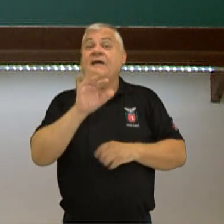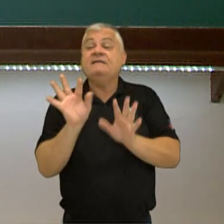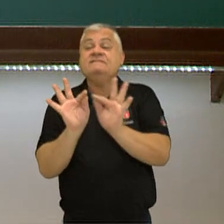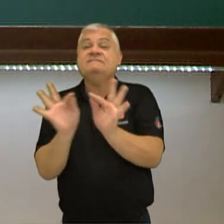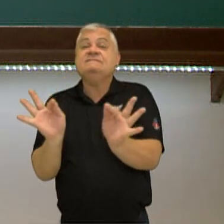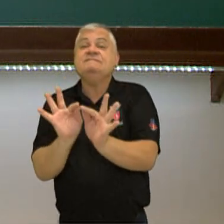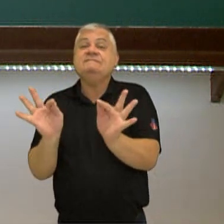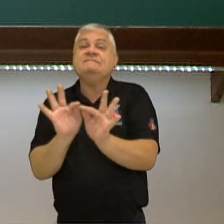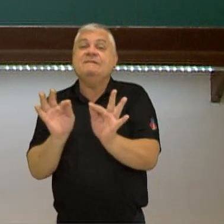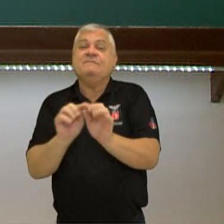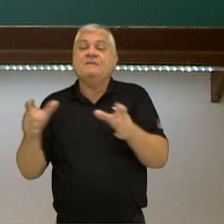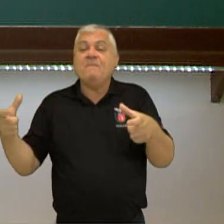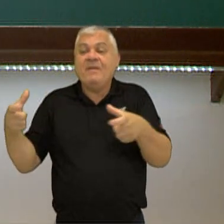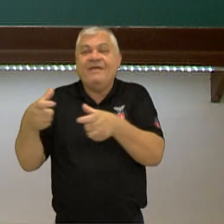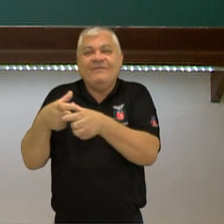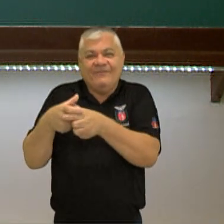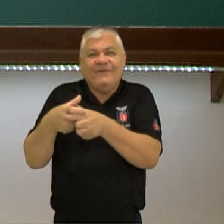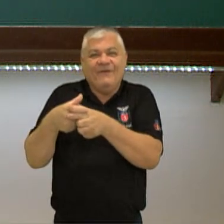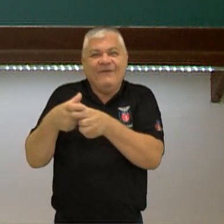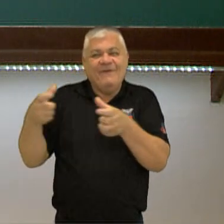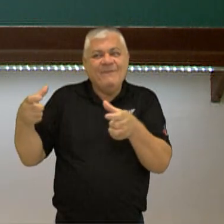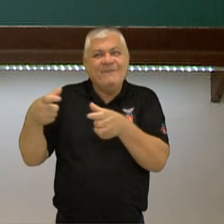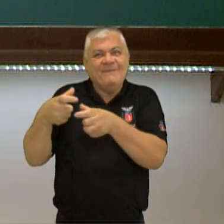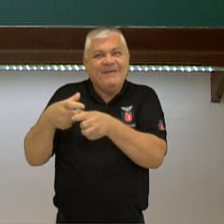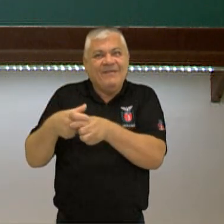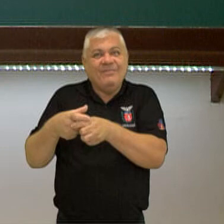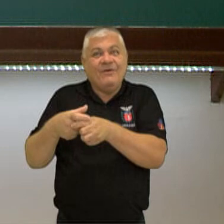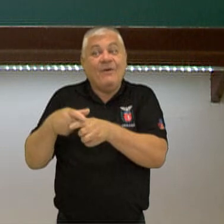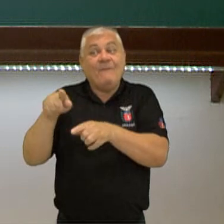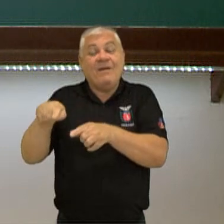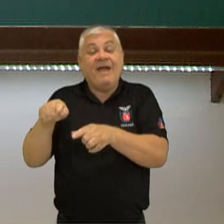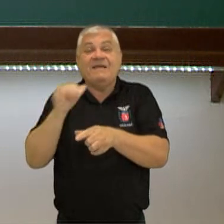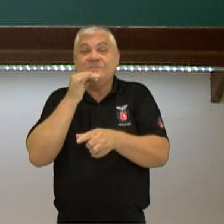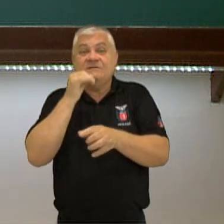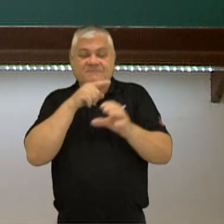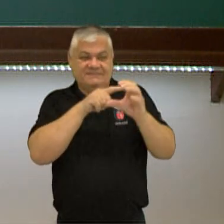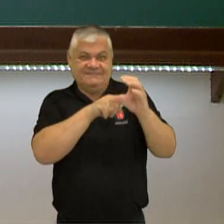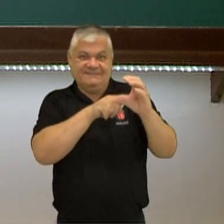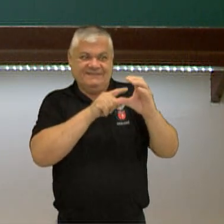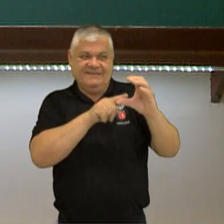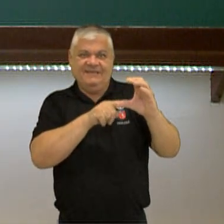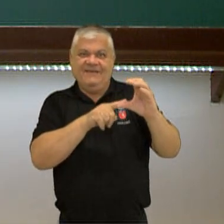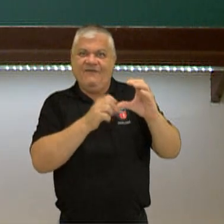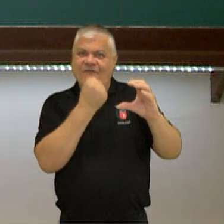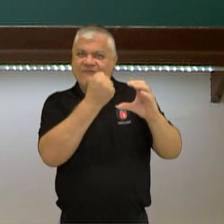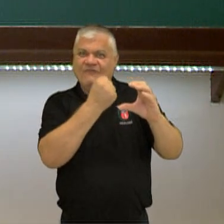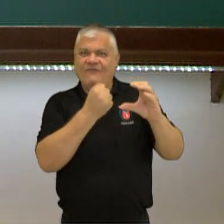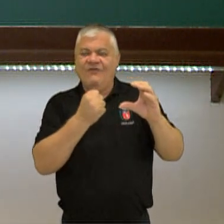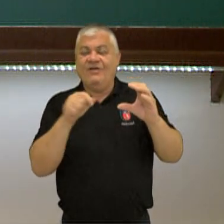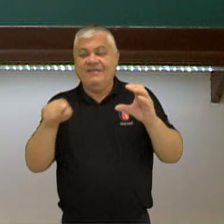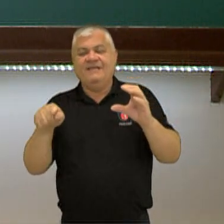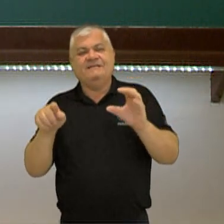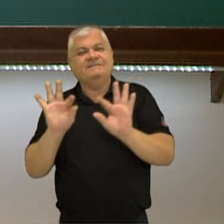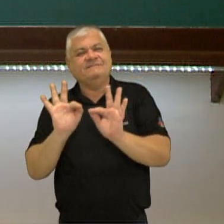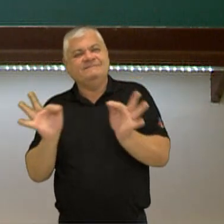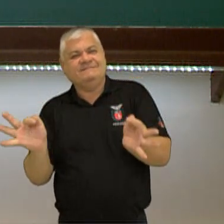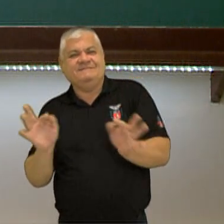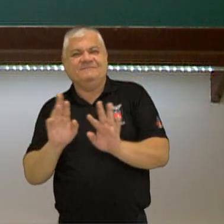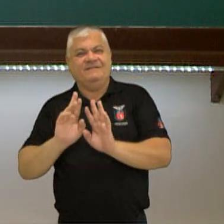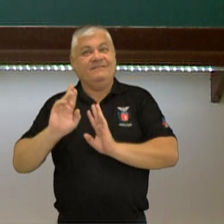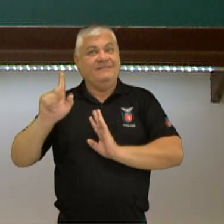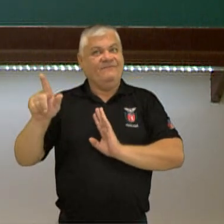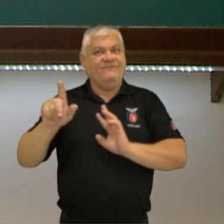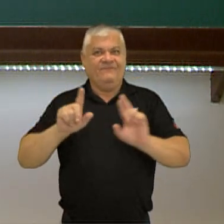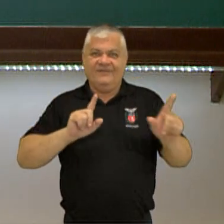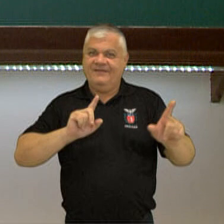pequenas e elas não apresentam a mesma estabilidade química que as cadeias à base de carbono, tá certo? Então,